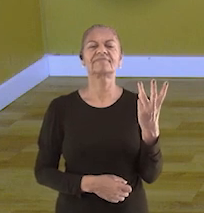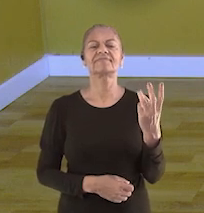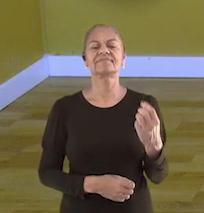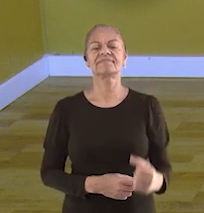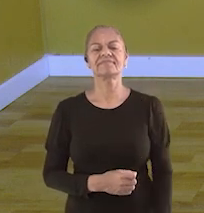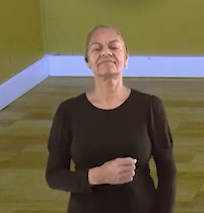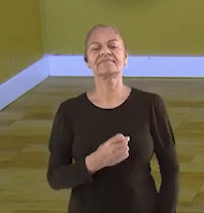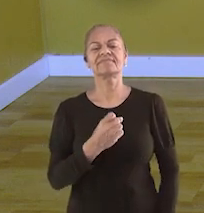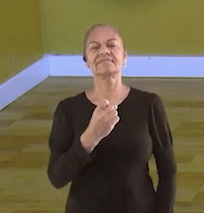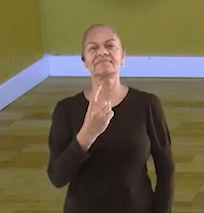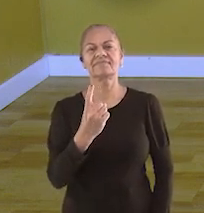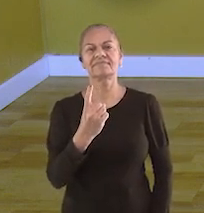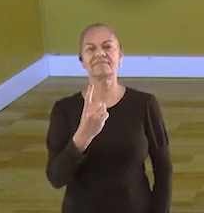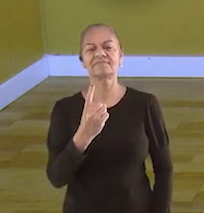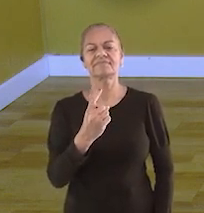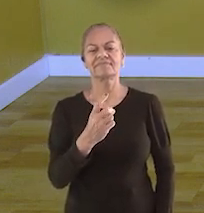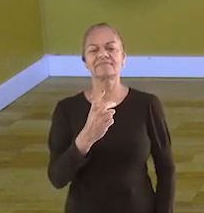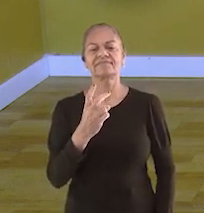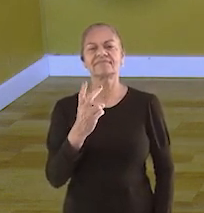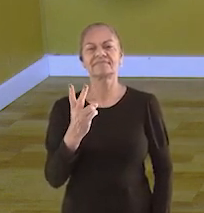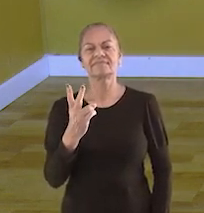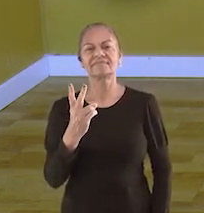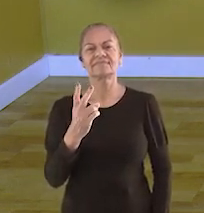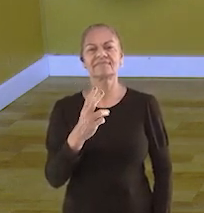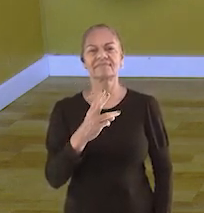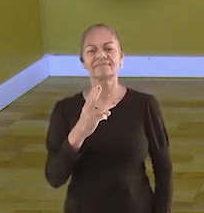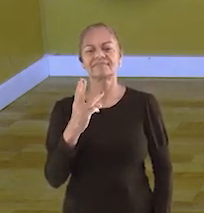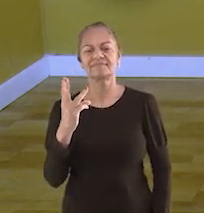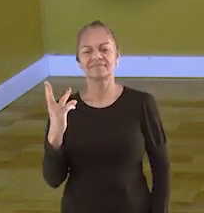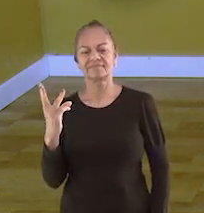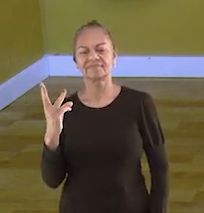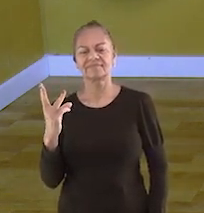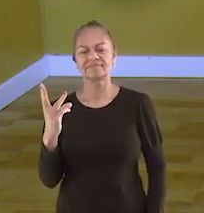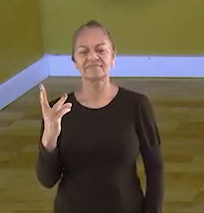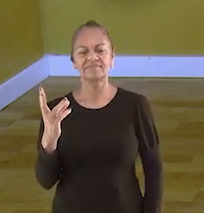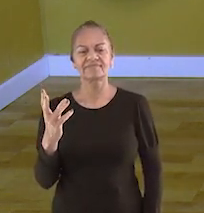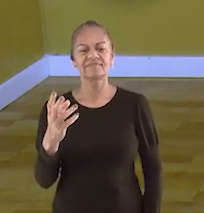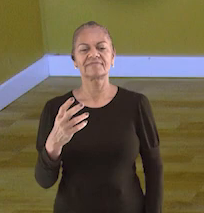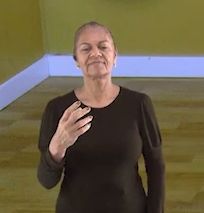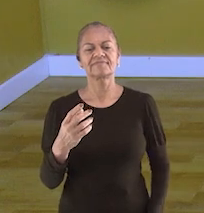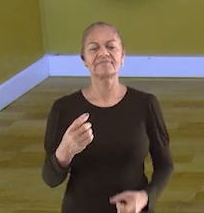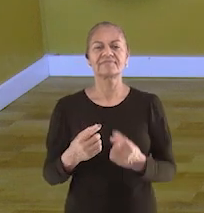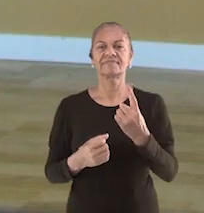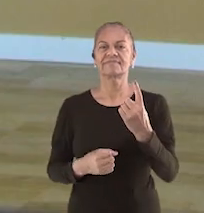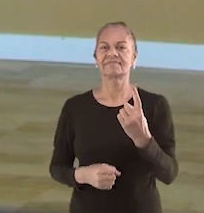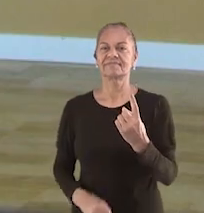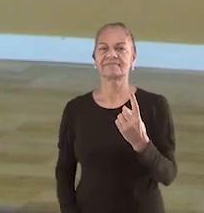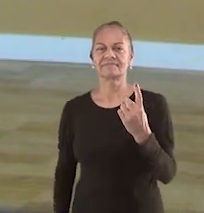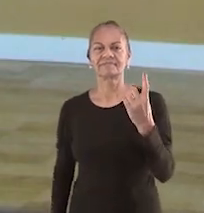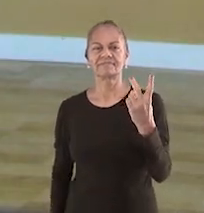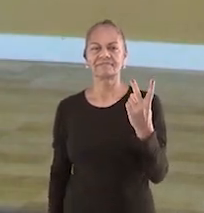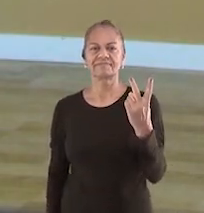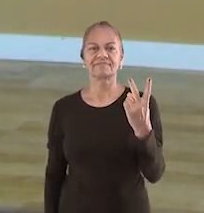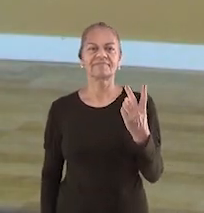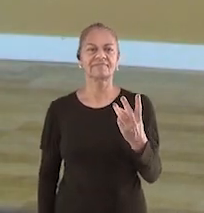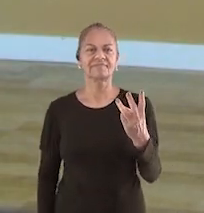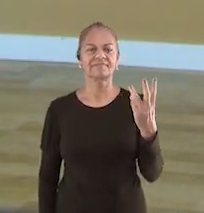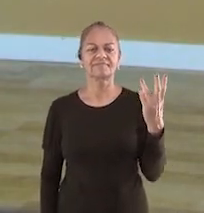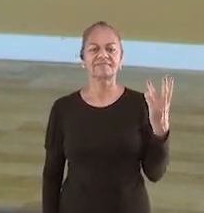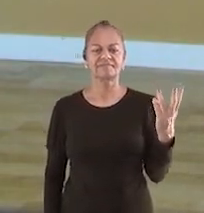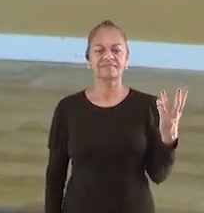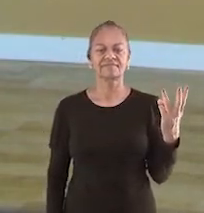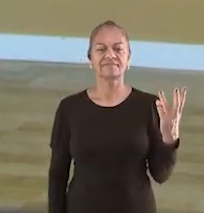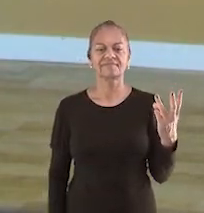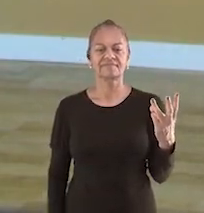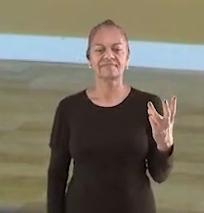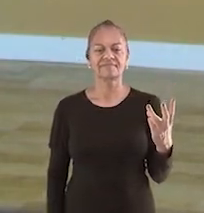1, 2, 3. Eu, ó, estou sentindo, hein? Vamos comigo.